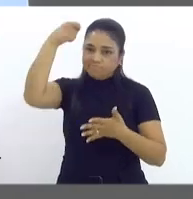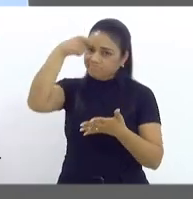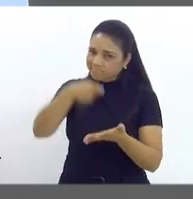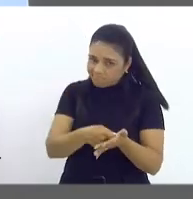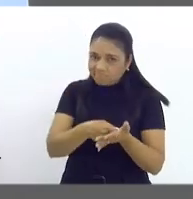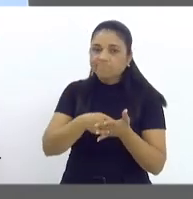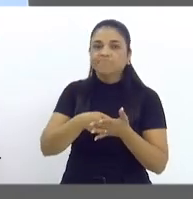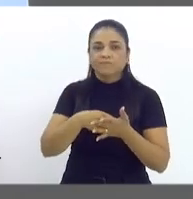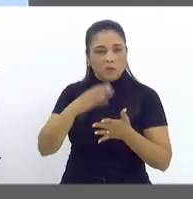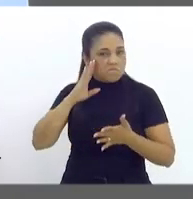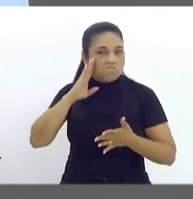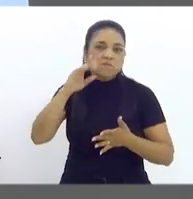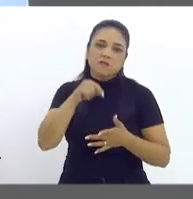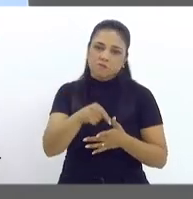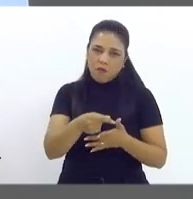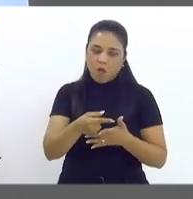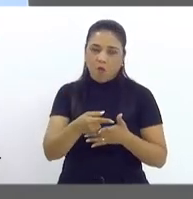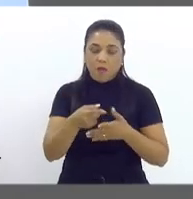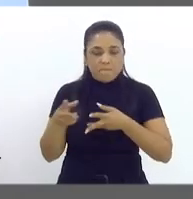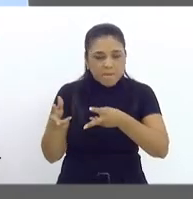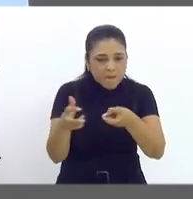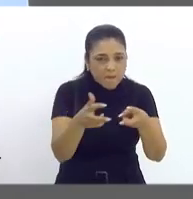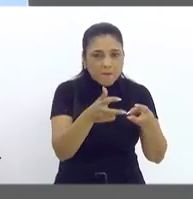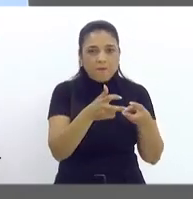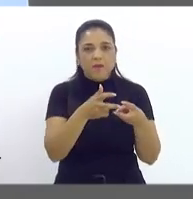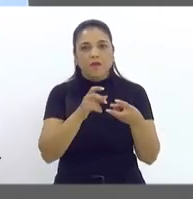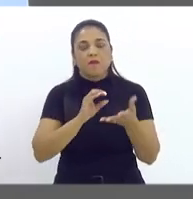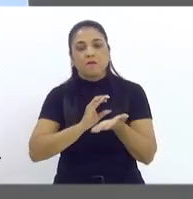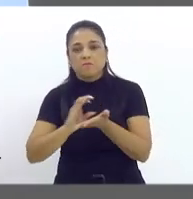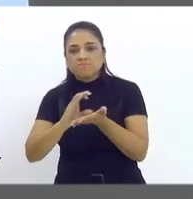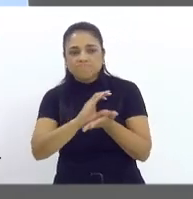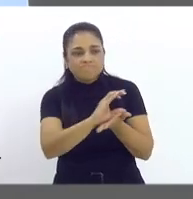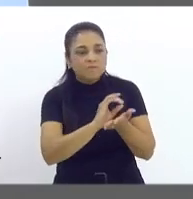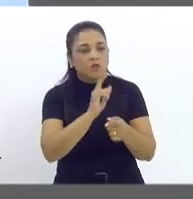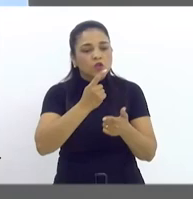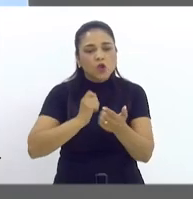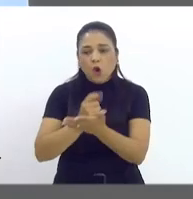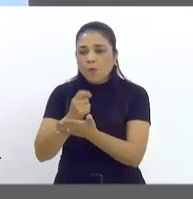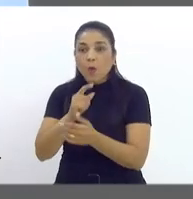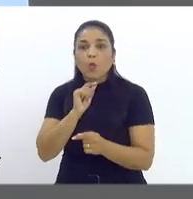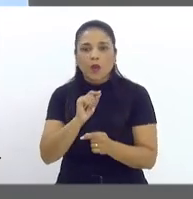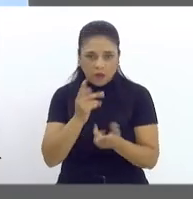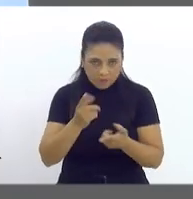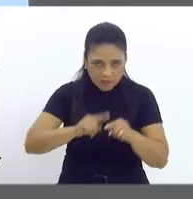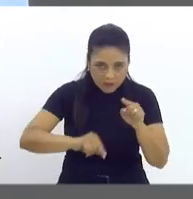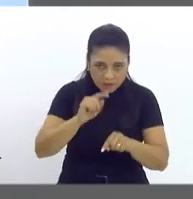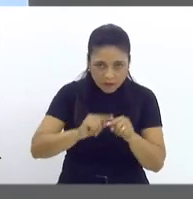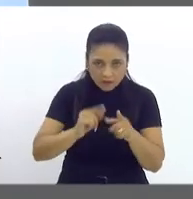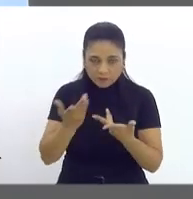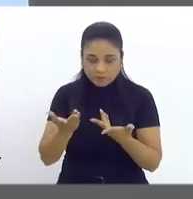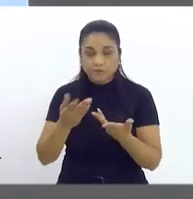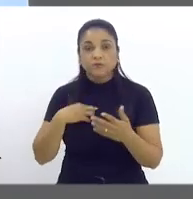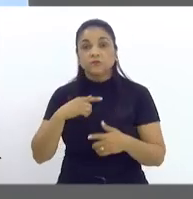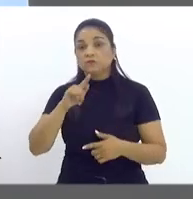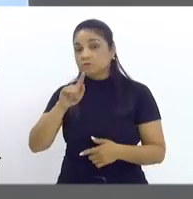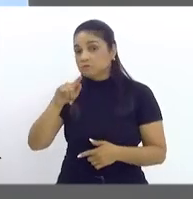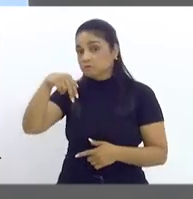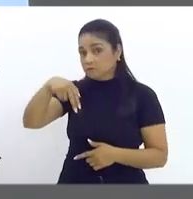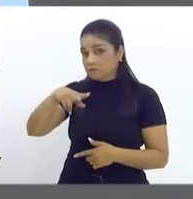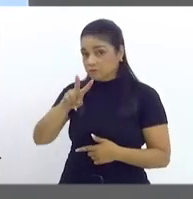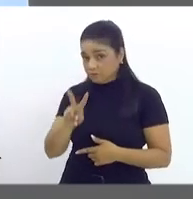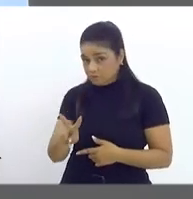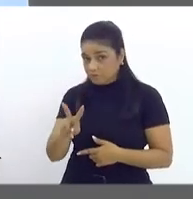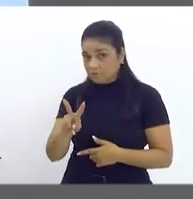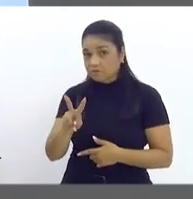de identificar os investimentos. O GNV é um mercado